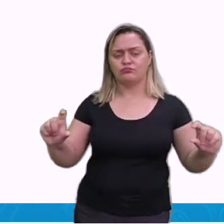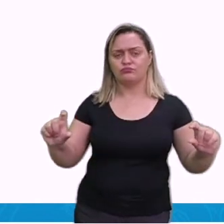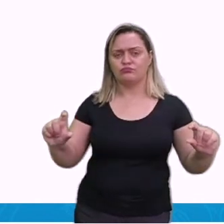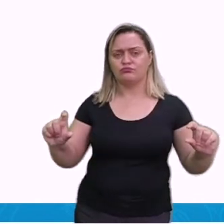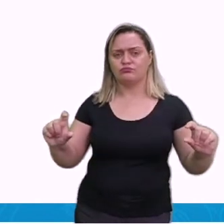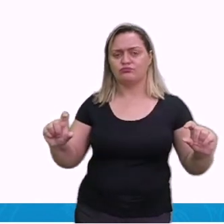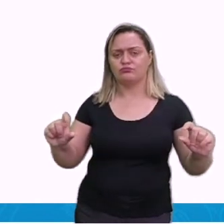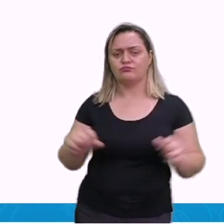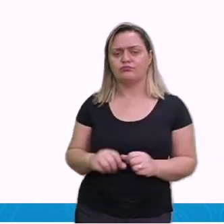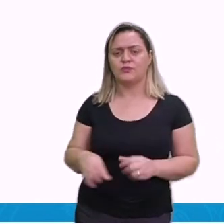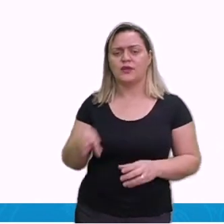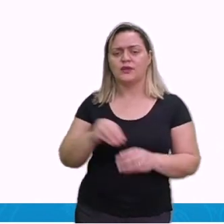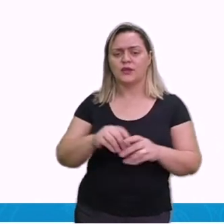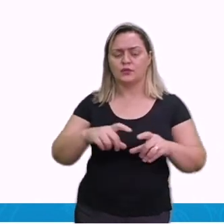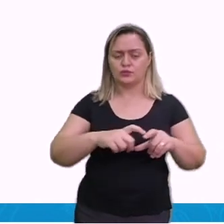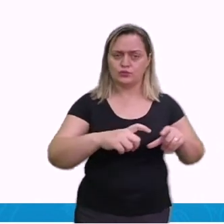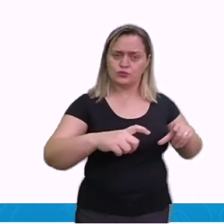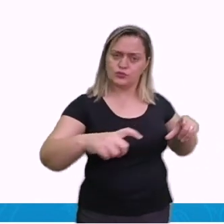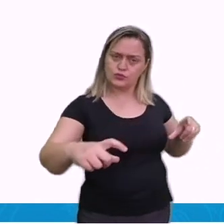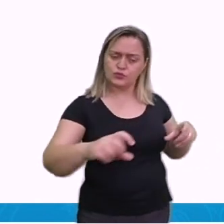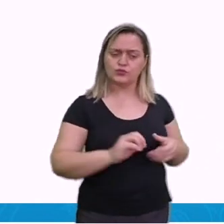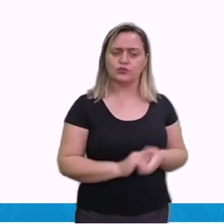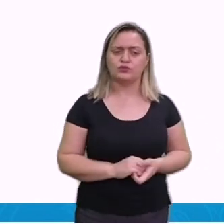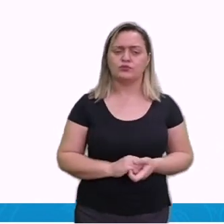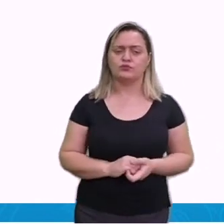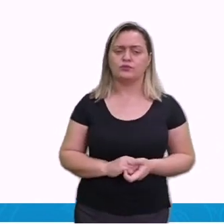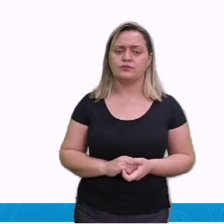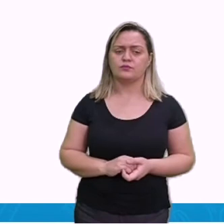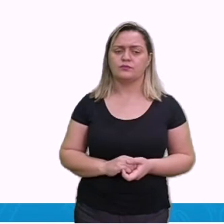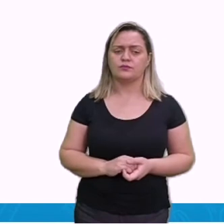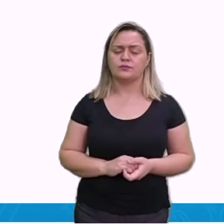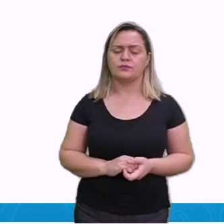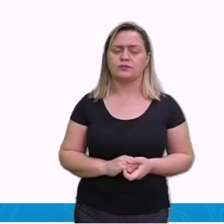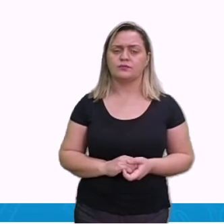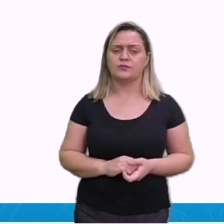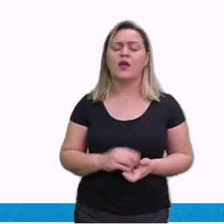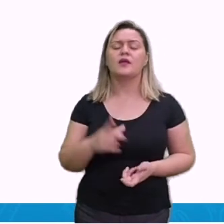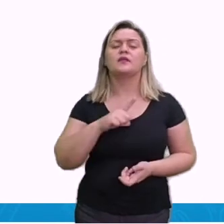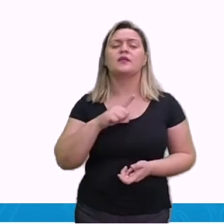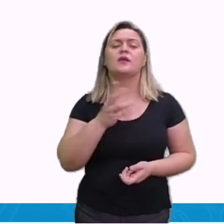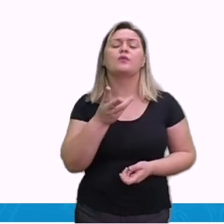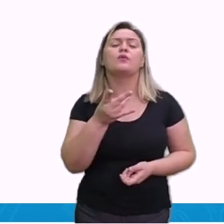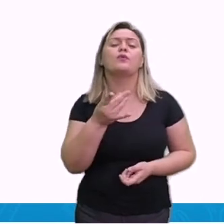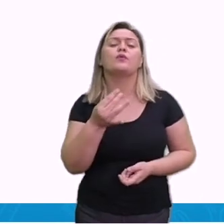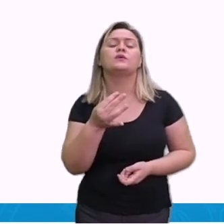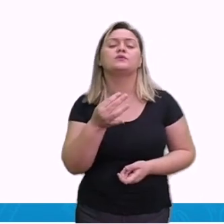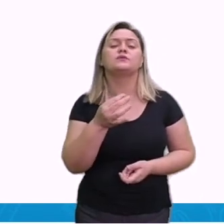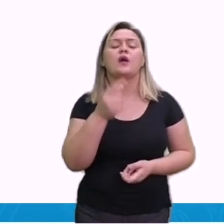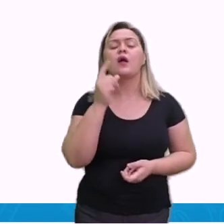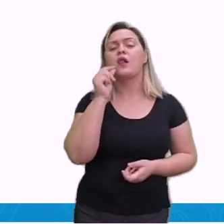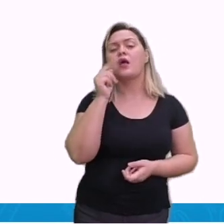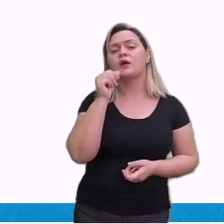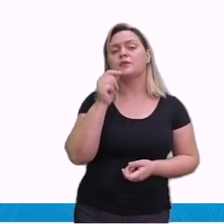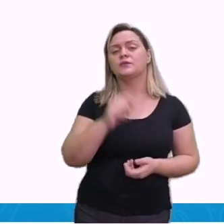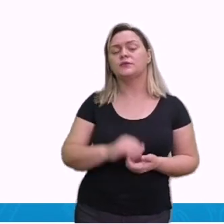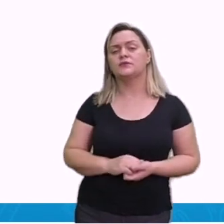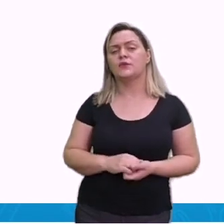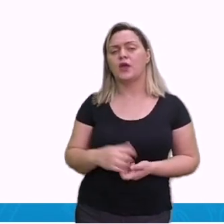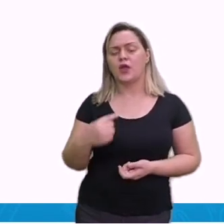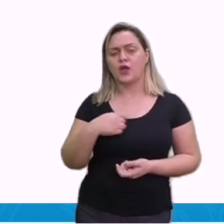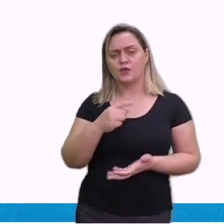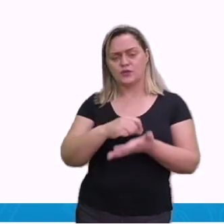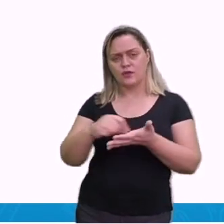quantas bonecas. Observe aí a imagem. E agora a gente vai responder as frases. Pegue o